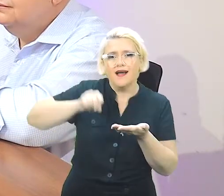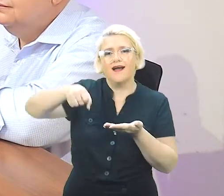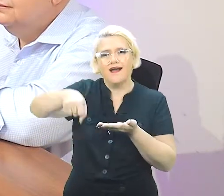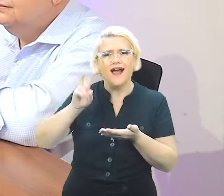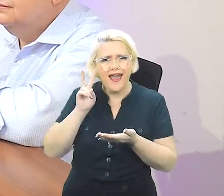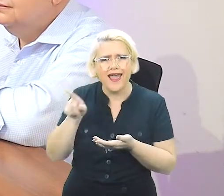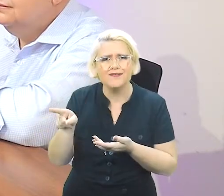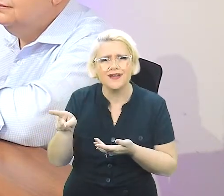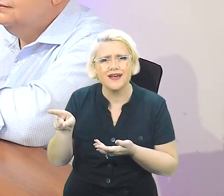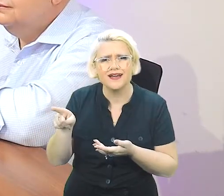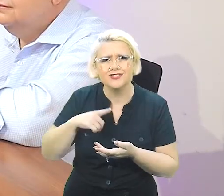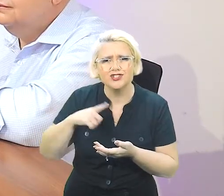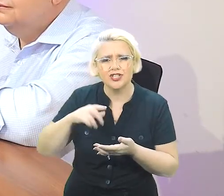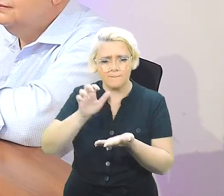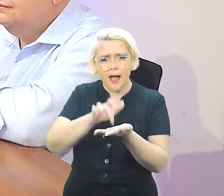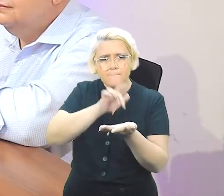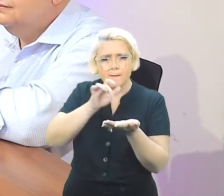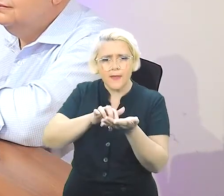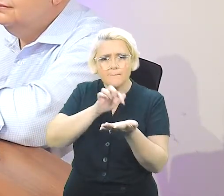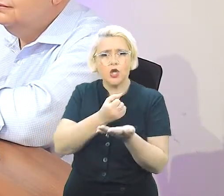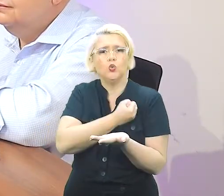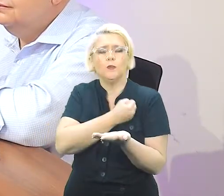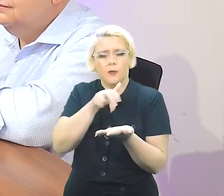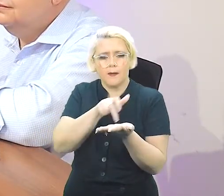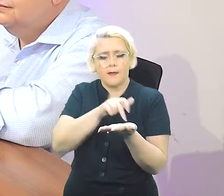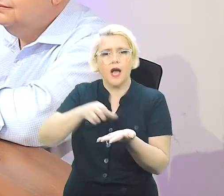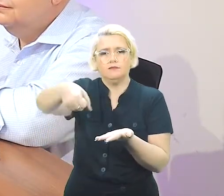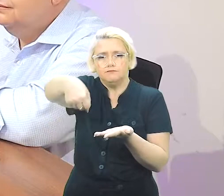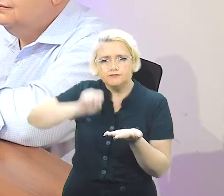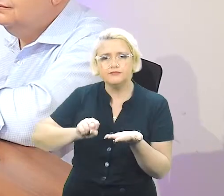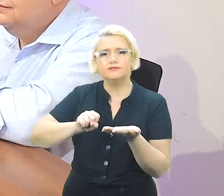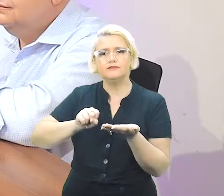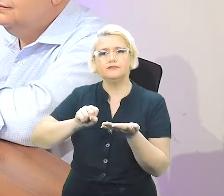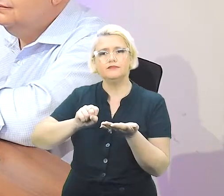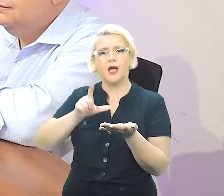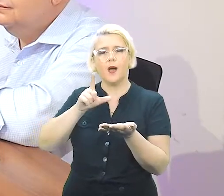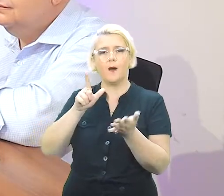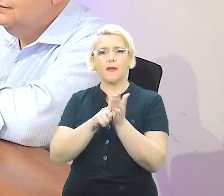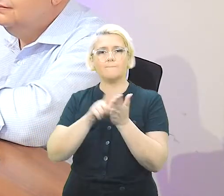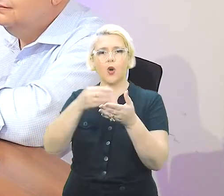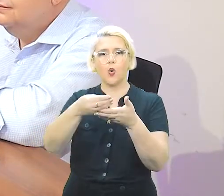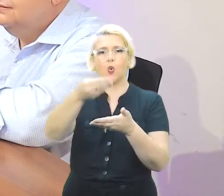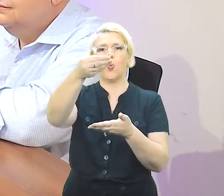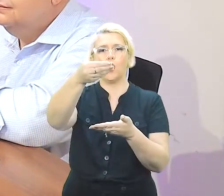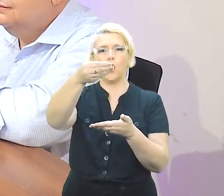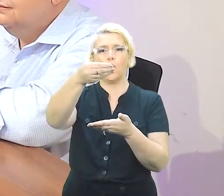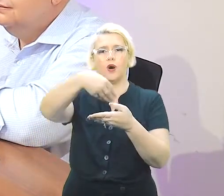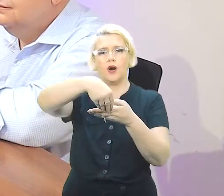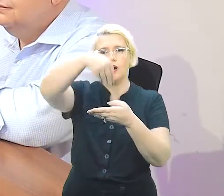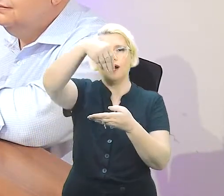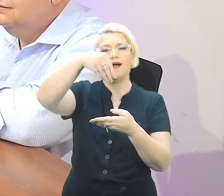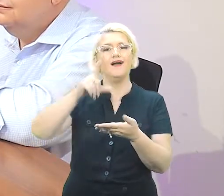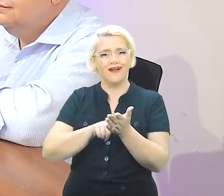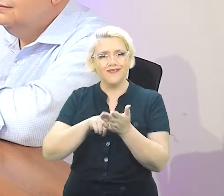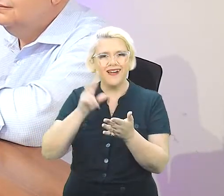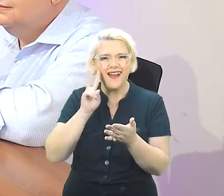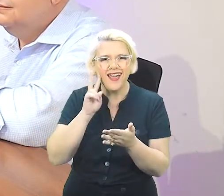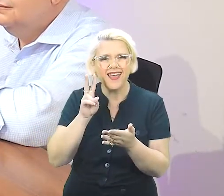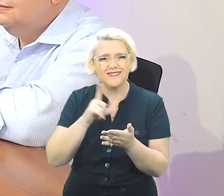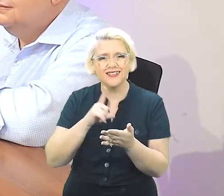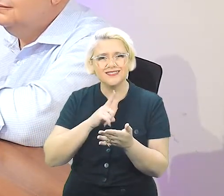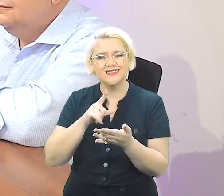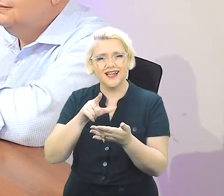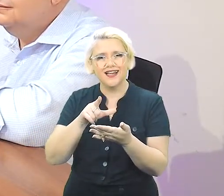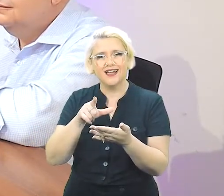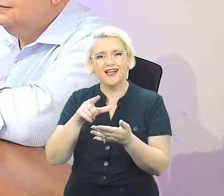puxava, a gente digitava os números, puxava uma alavanca e saía o número num rolo de papel que